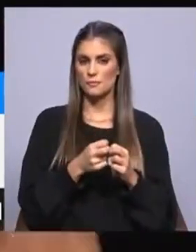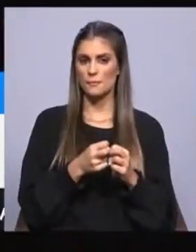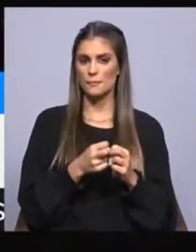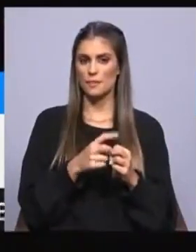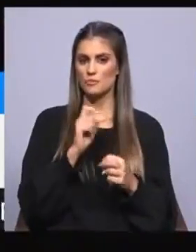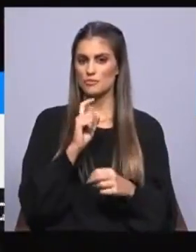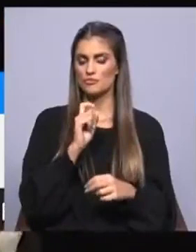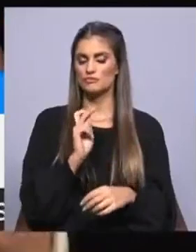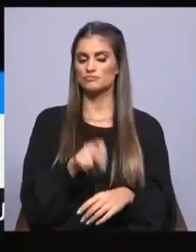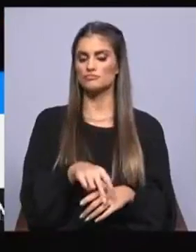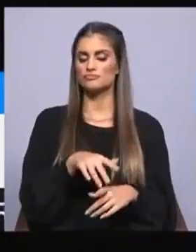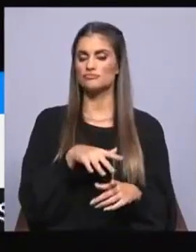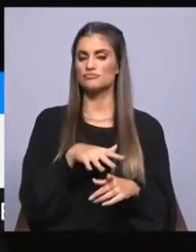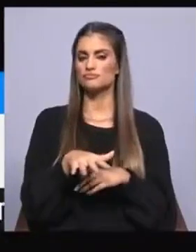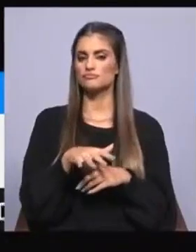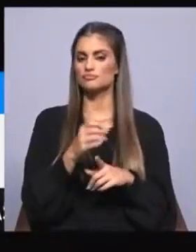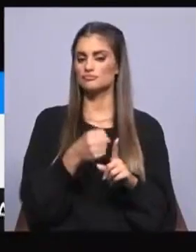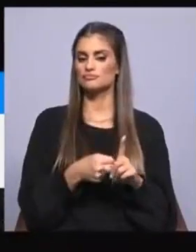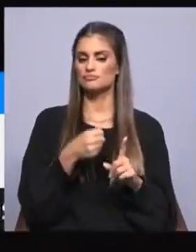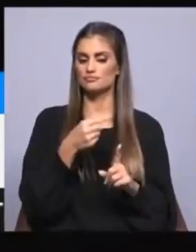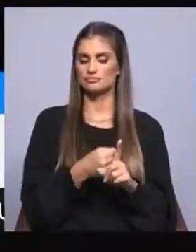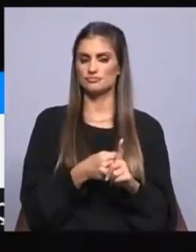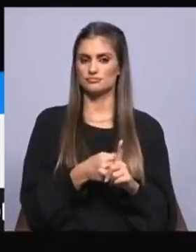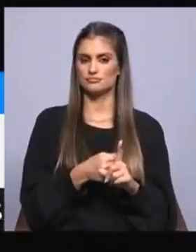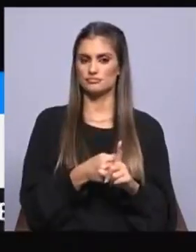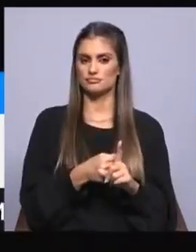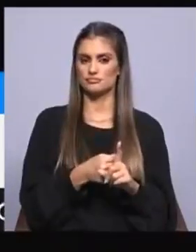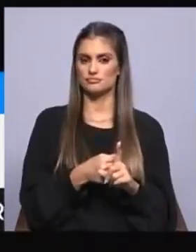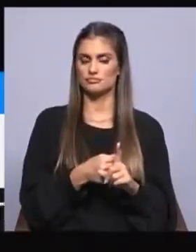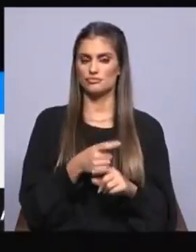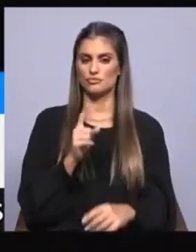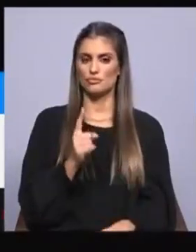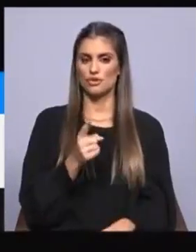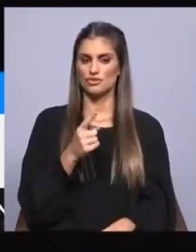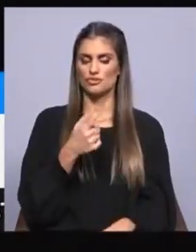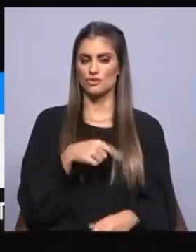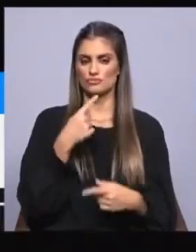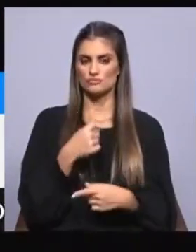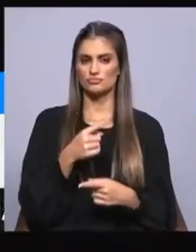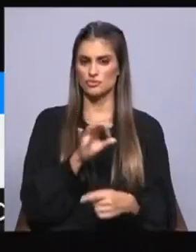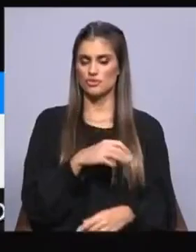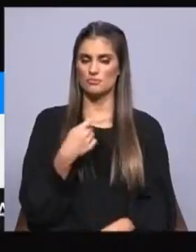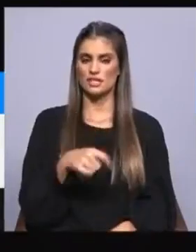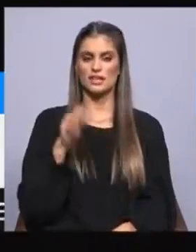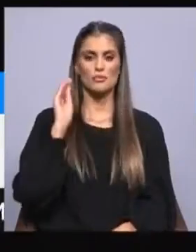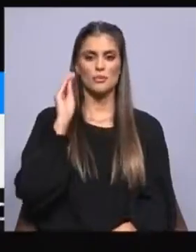portanto, pela sua intervenção, seja pela sua luta. Foi isto que transmitimos ao Sr. Presidente da República.